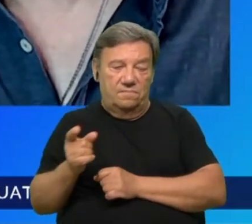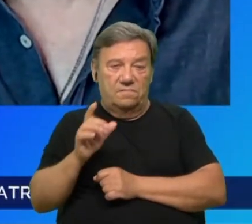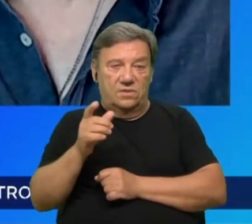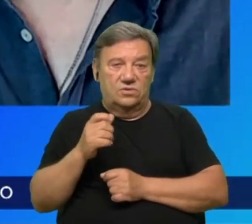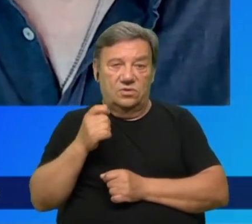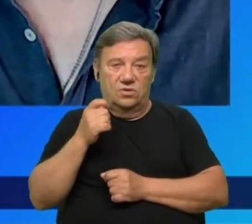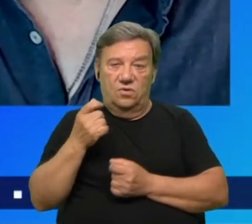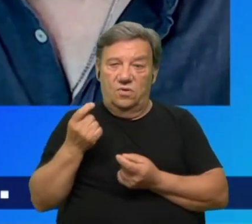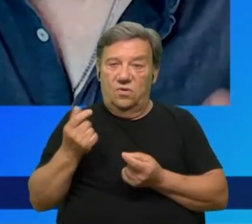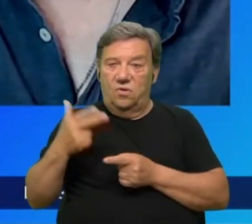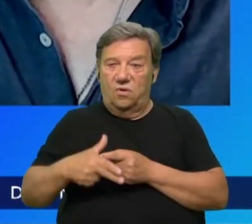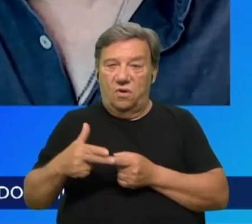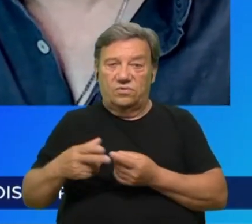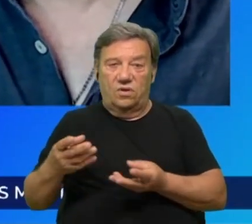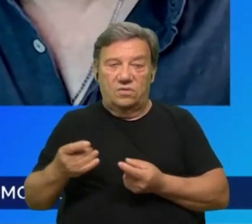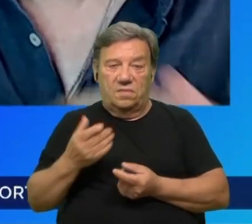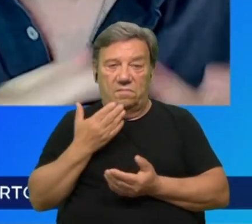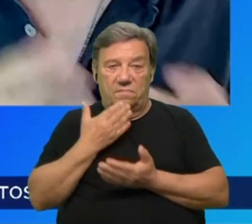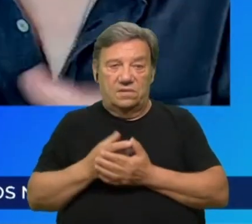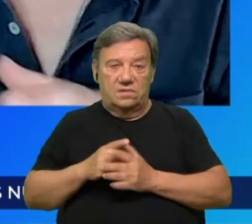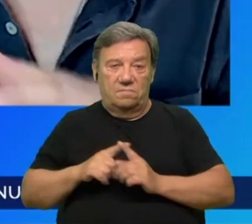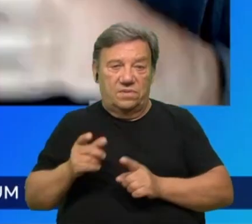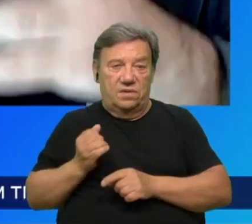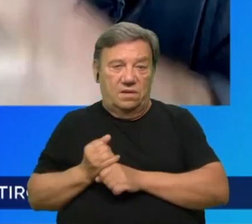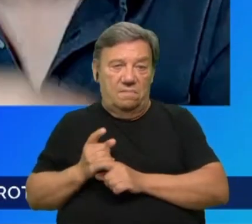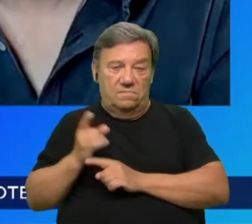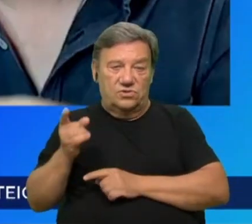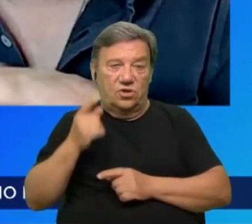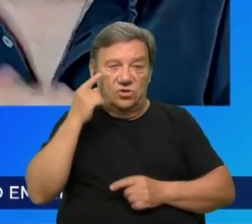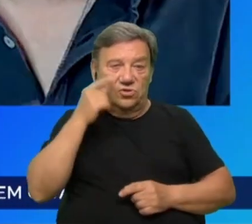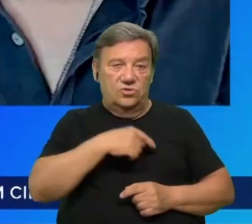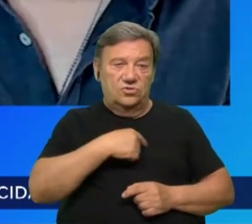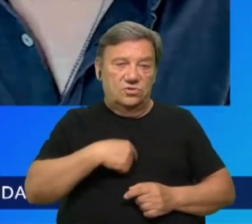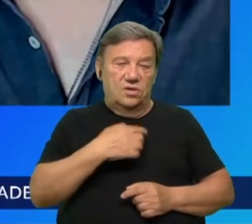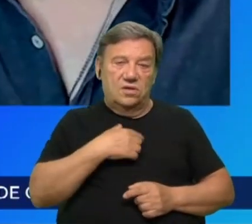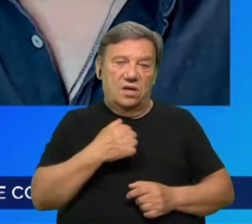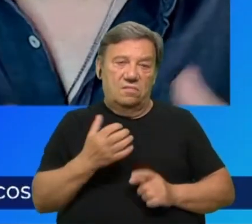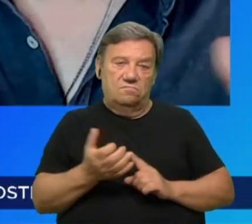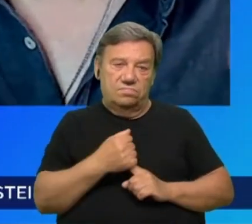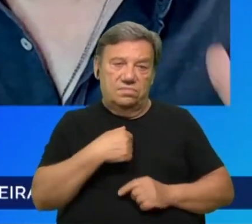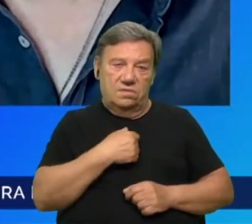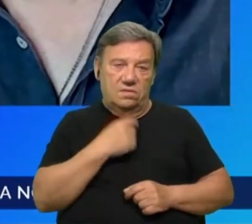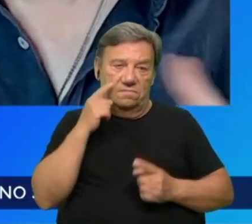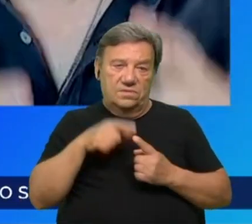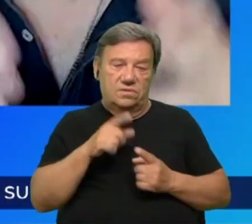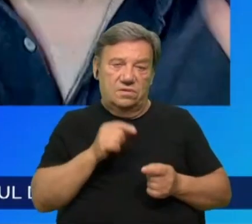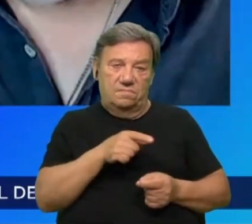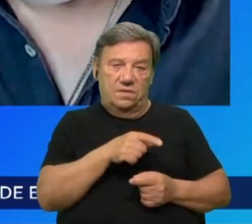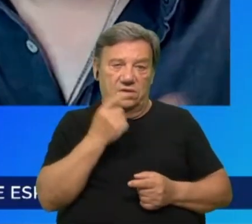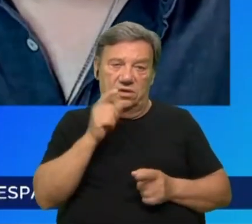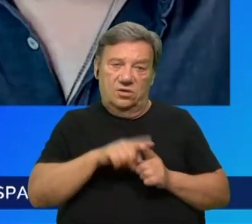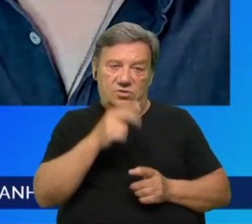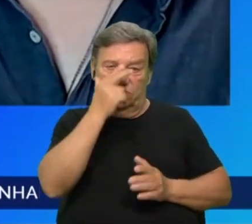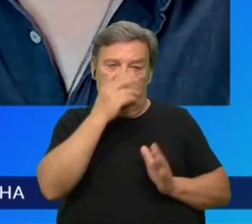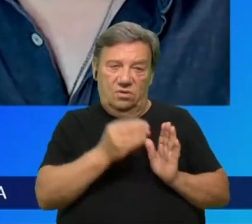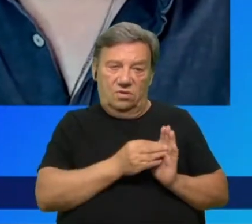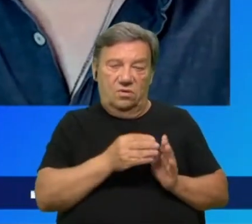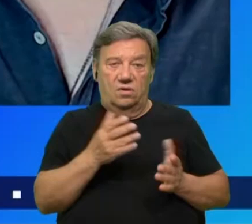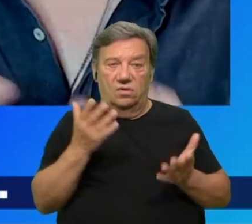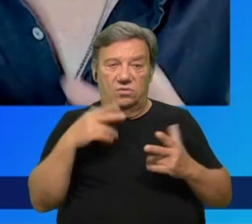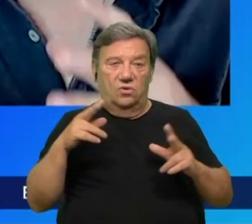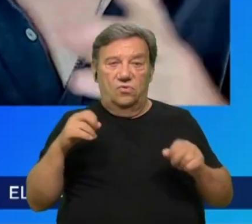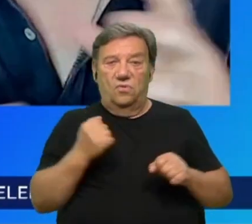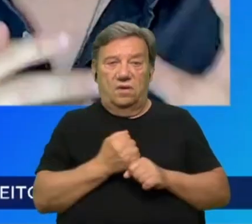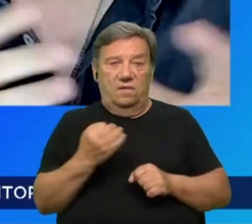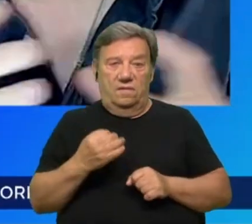cortes orçamentais parece que estão a impedir essa missão. Os chineses querem concretizar esta missão, que também será histórica, nunca tal foi